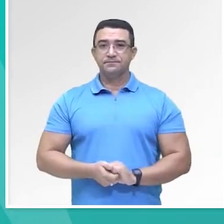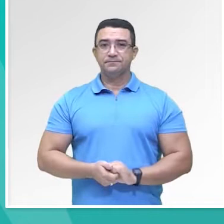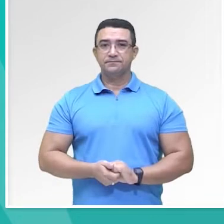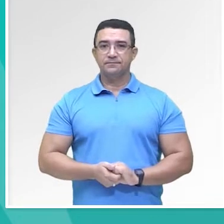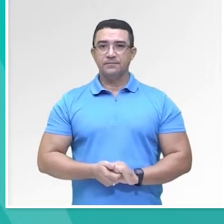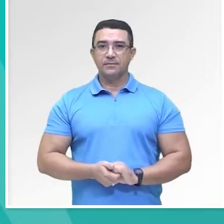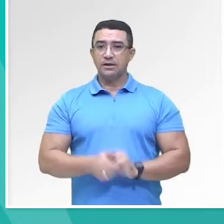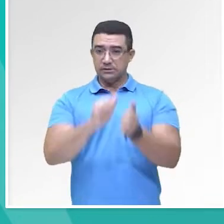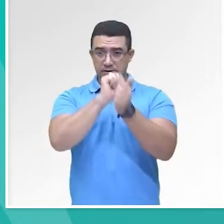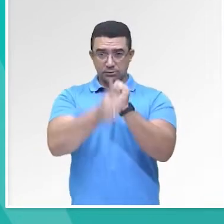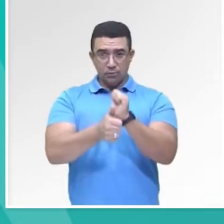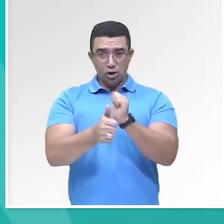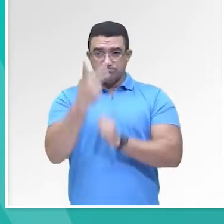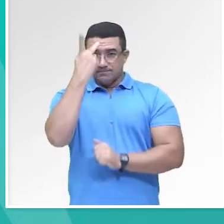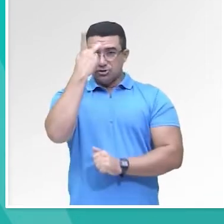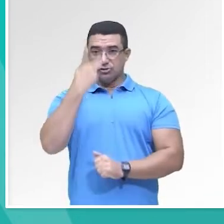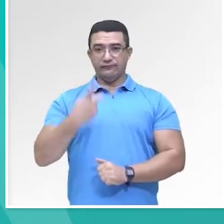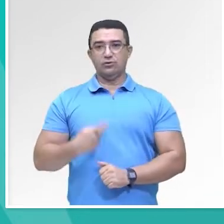esportes